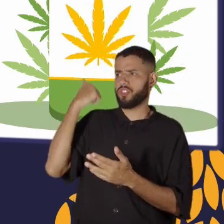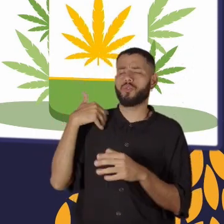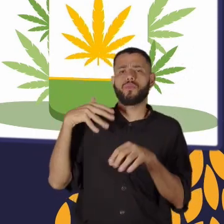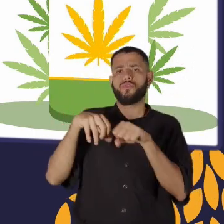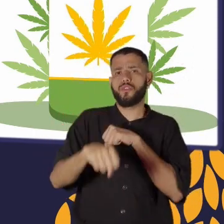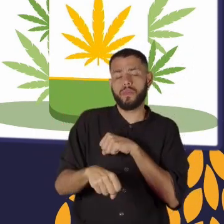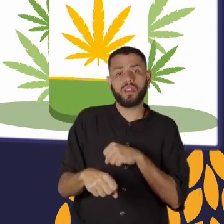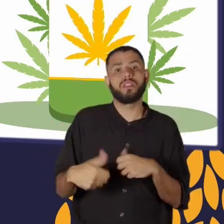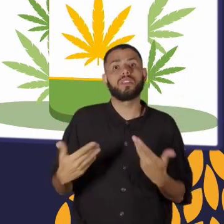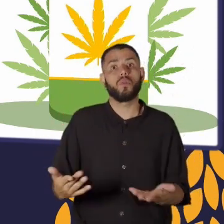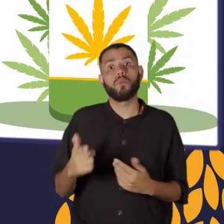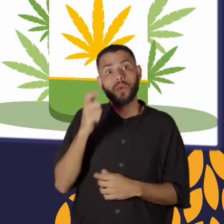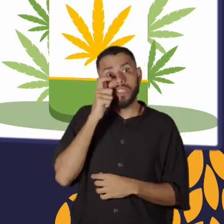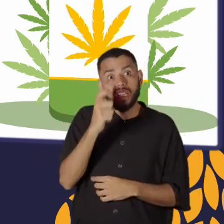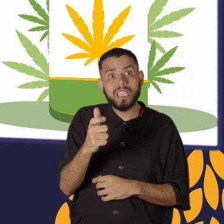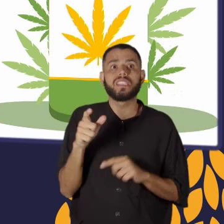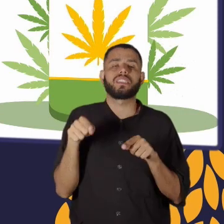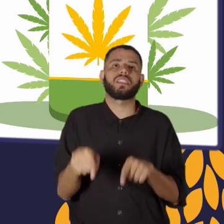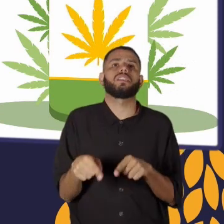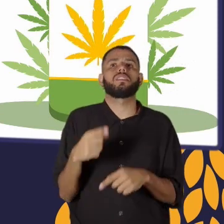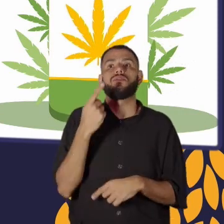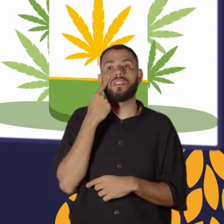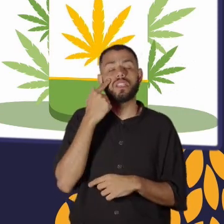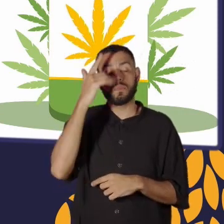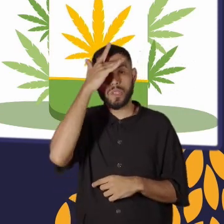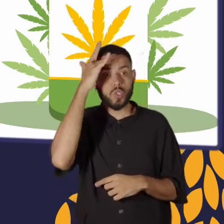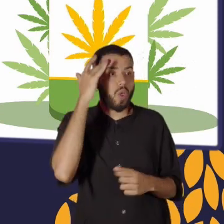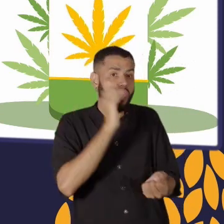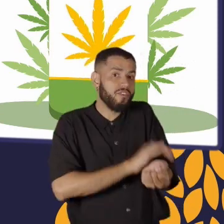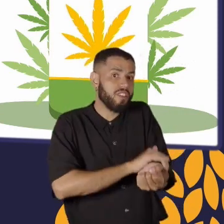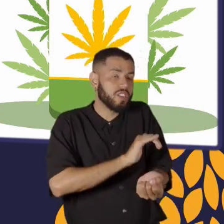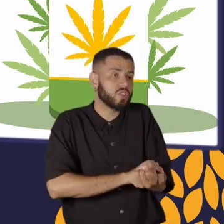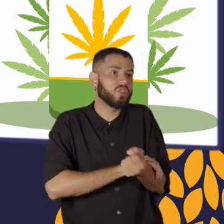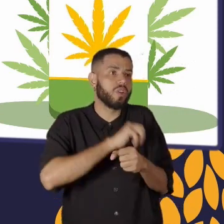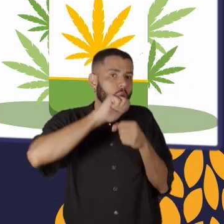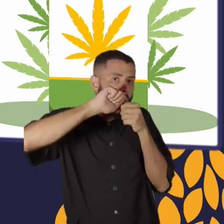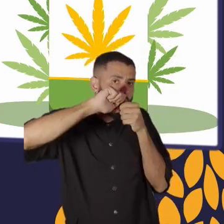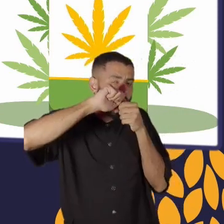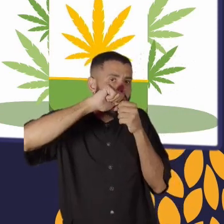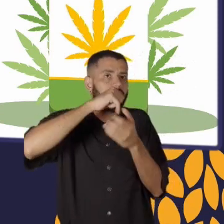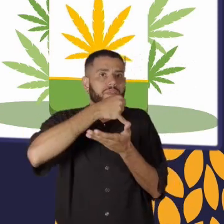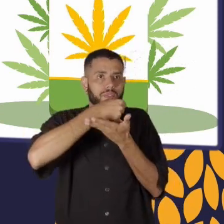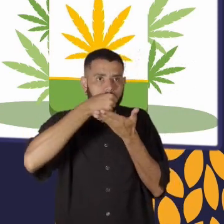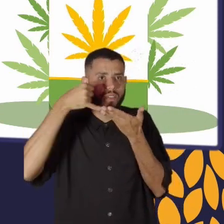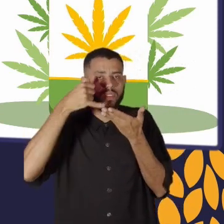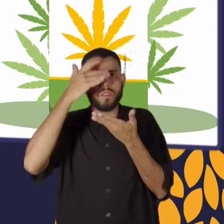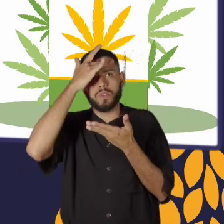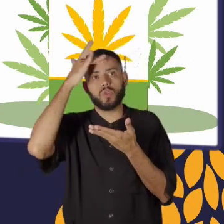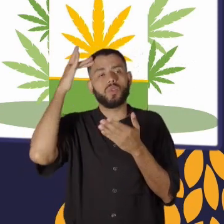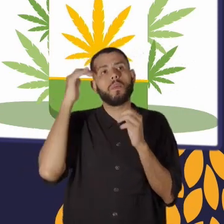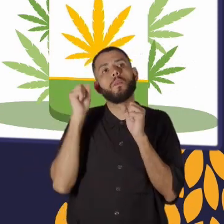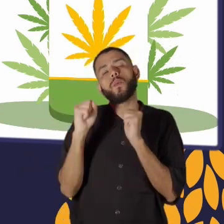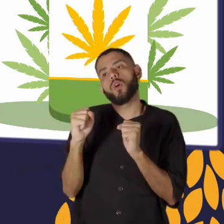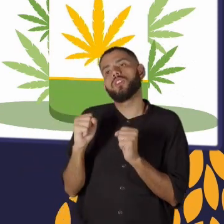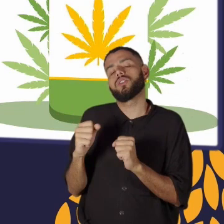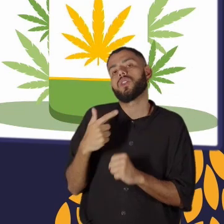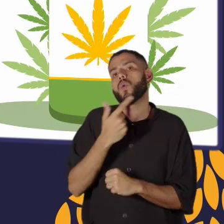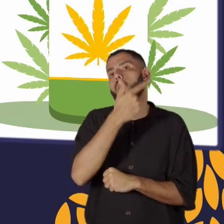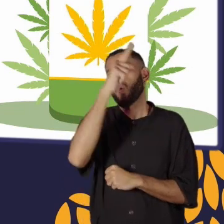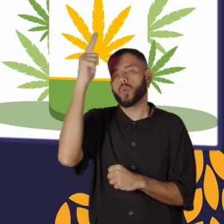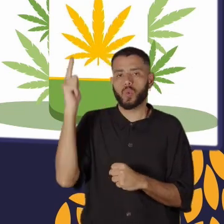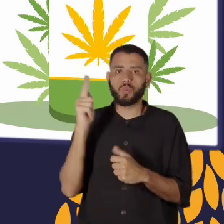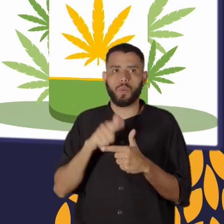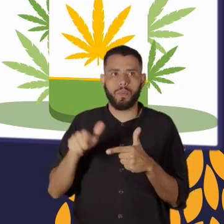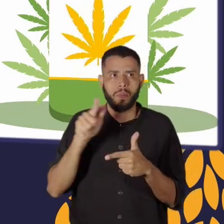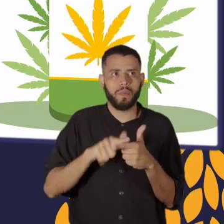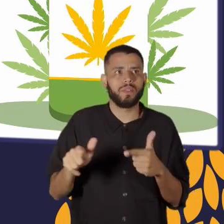esse meu interesse, de olhar as pessoas com dependência de crack e cocaína, porque são pessoas que estão mais expostas a outras vulnerabilidades, e o grande